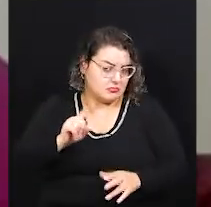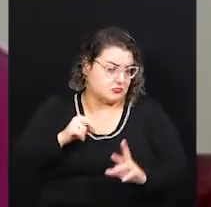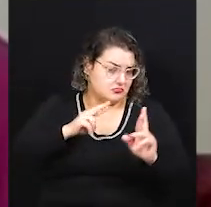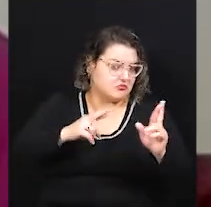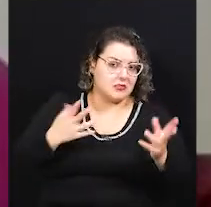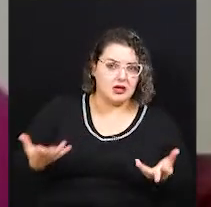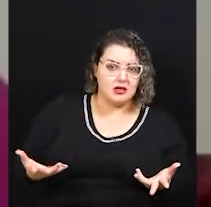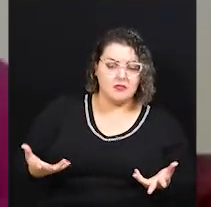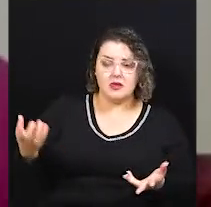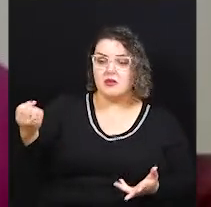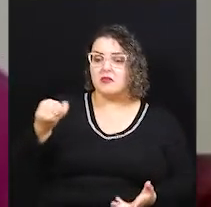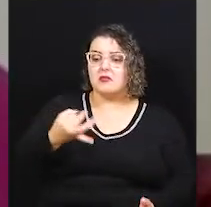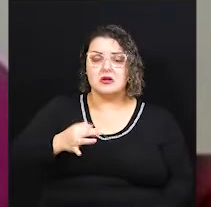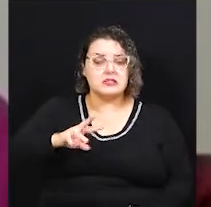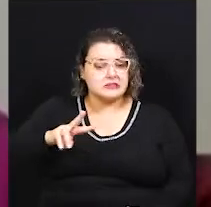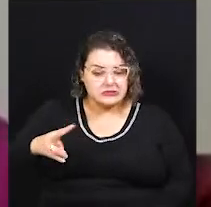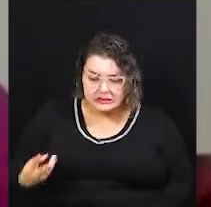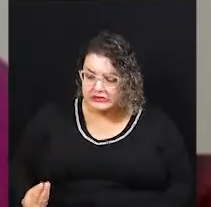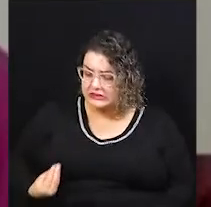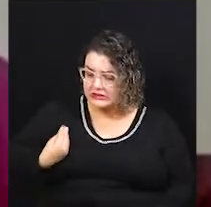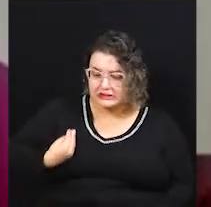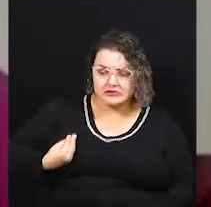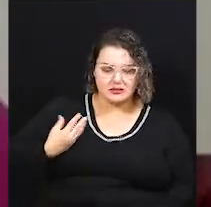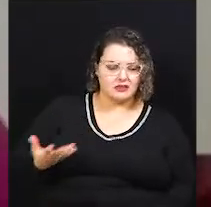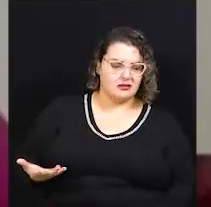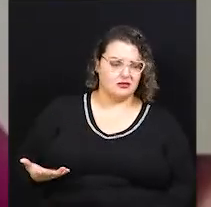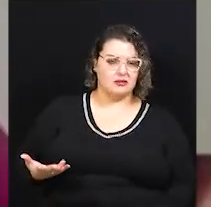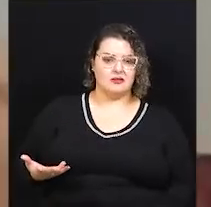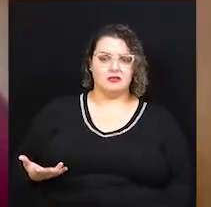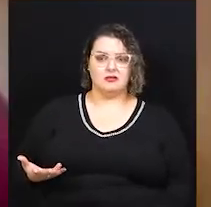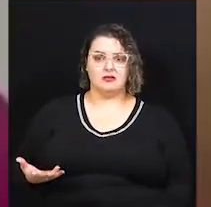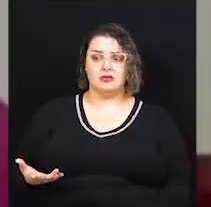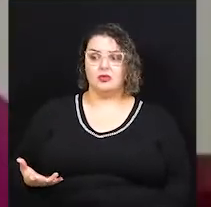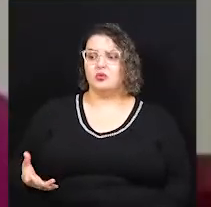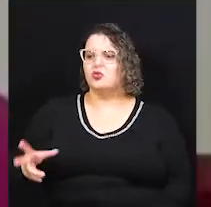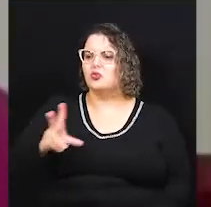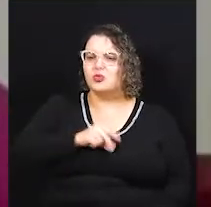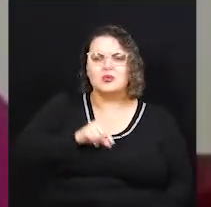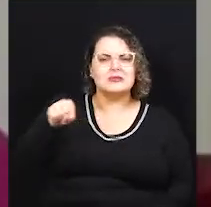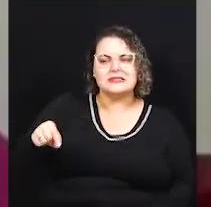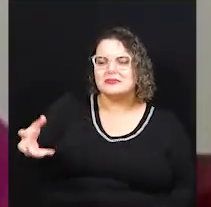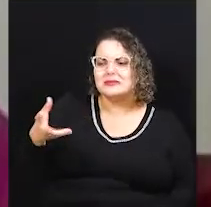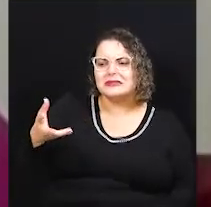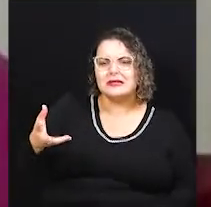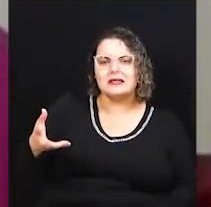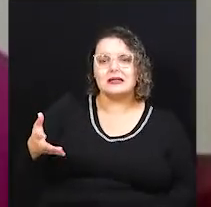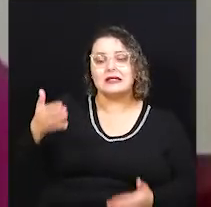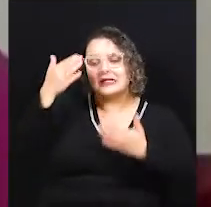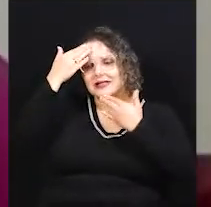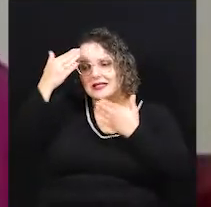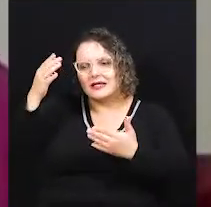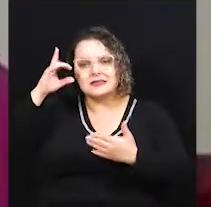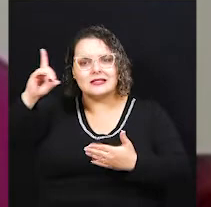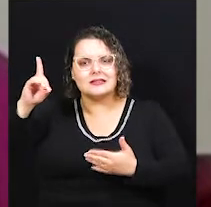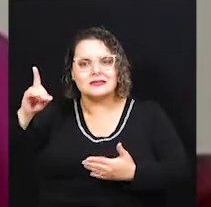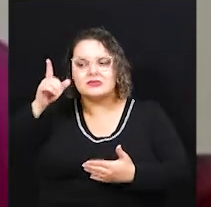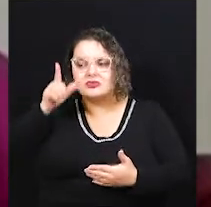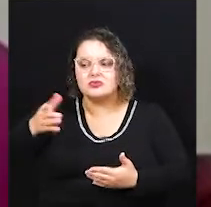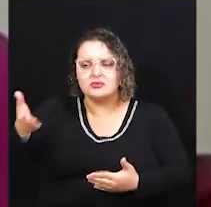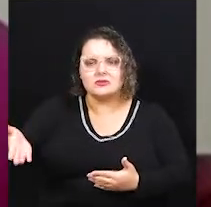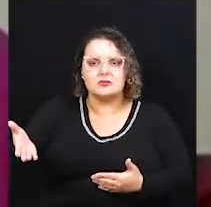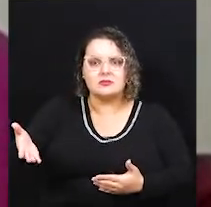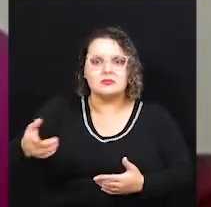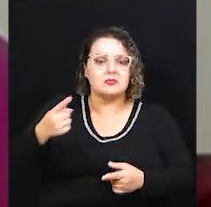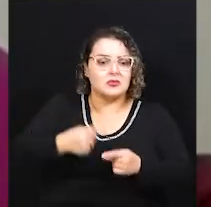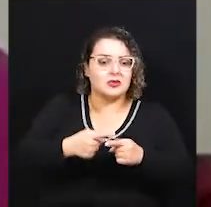esperava, né? Quantas vezes na vida a gente dá puxa vida, ainda bem, eu queria tanto aquilo, ainda bem que não aconteceu, senão eu não teria conquistado isso. Então,